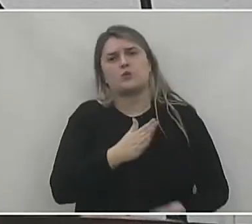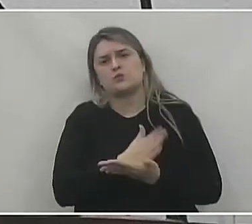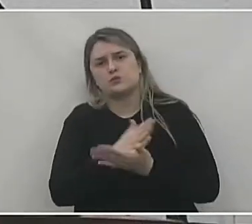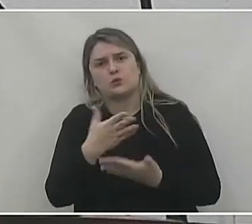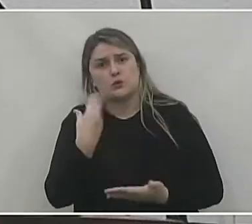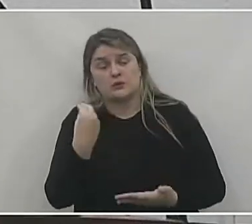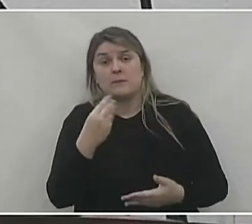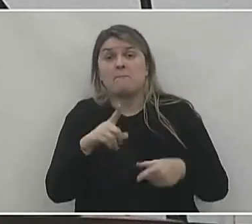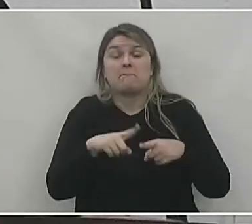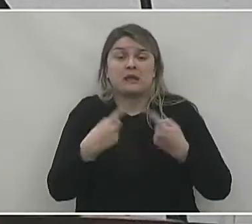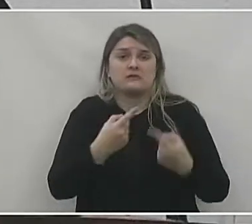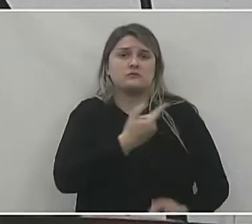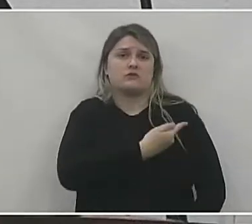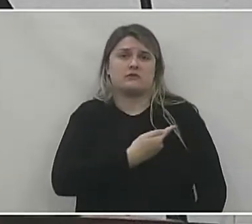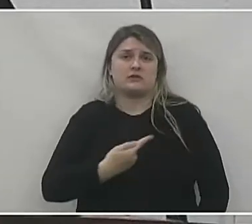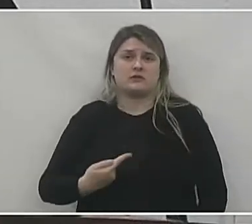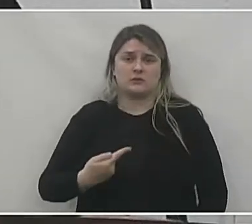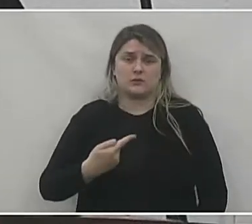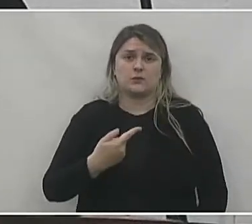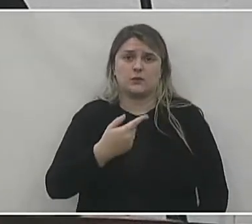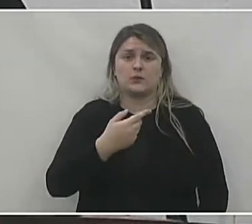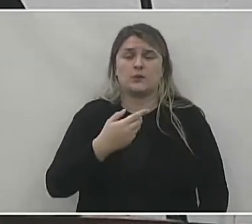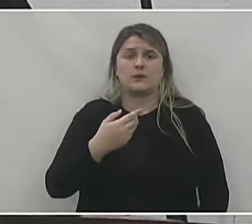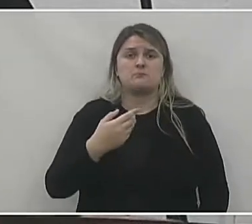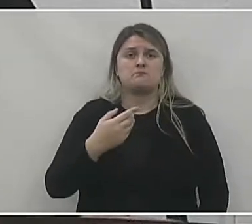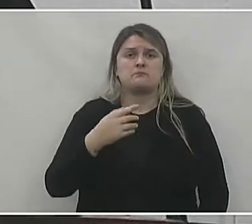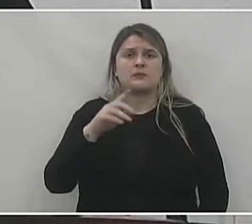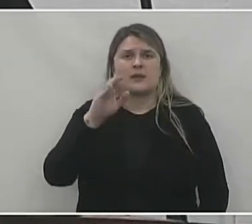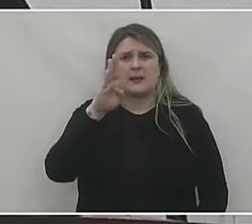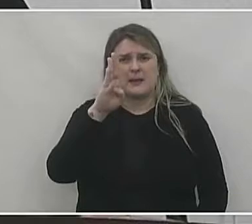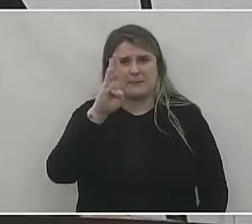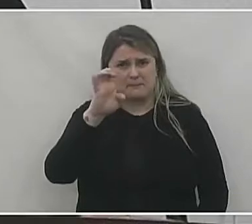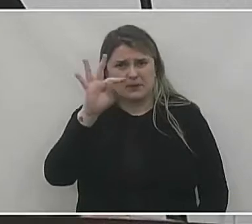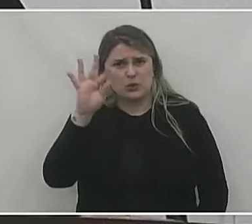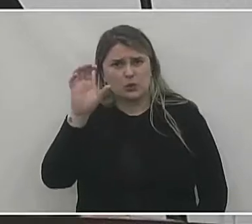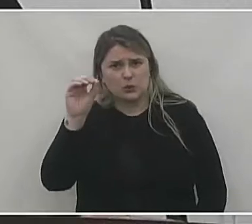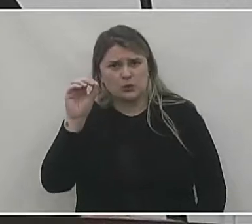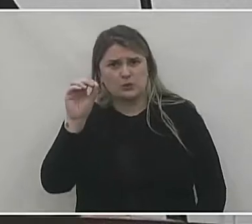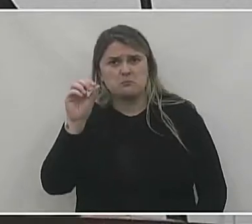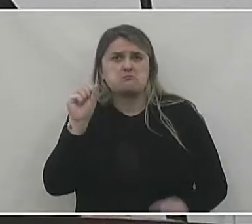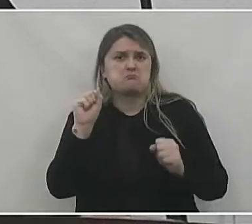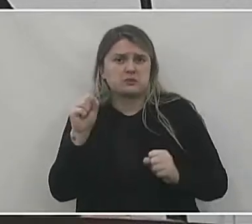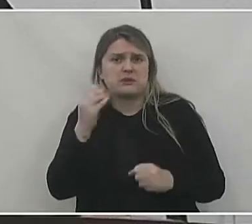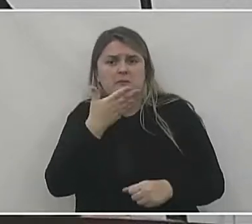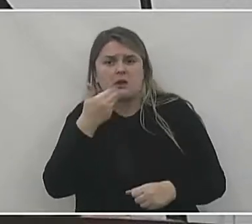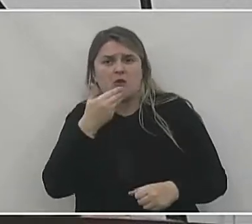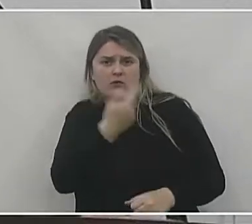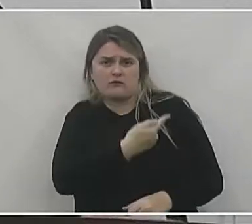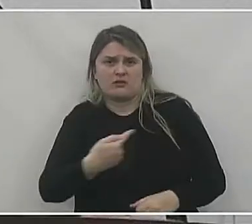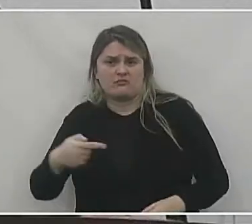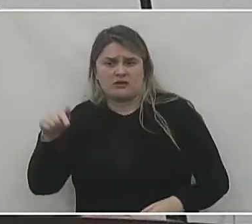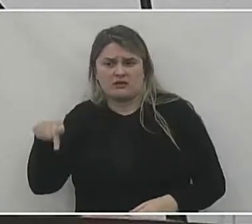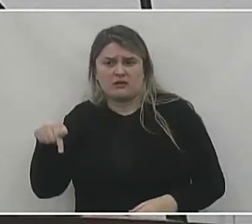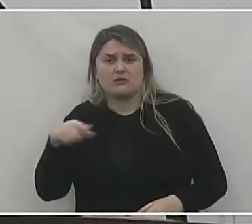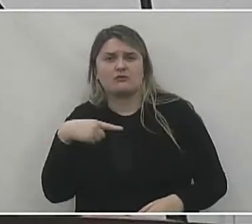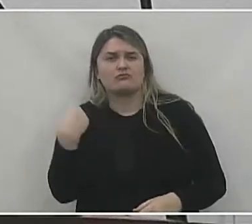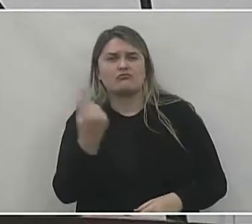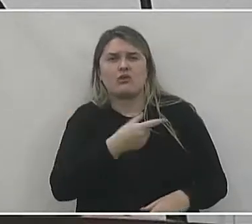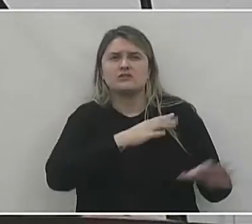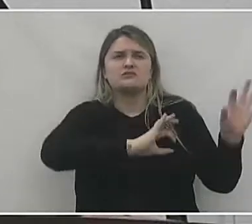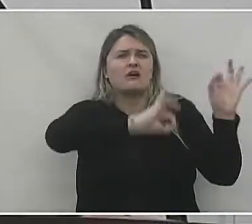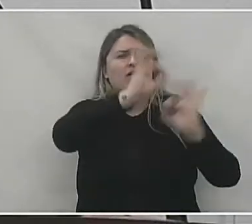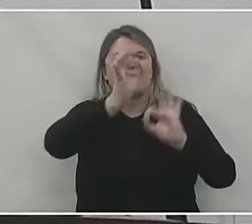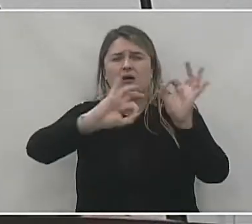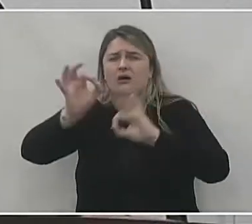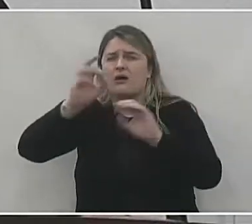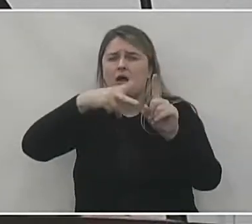governador Beto Richa talvez tenha sido o melhor governador para a União da Vitória. Por exemplo, nós reformamos todas